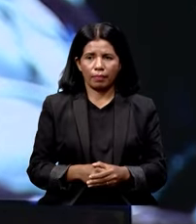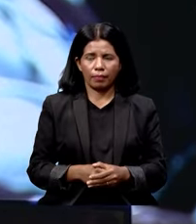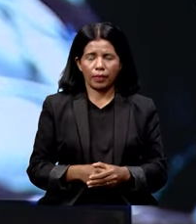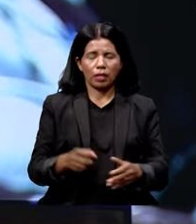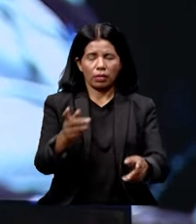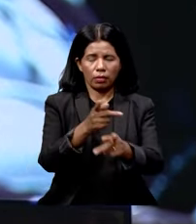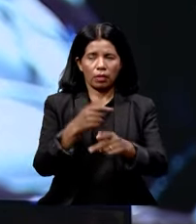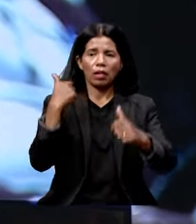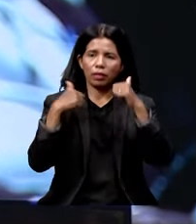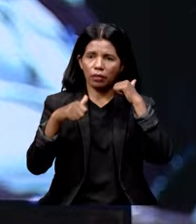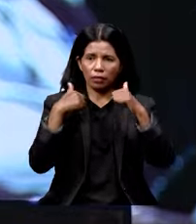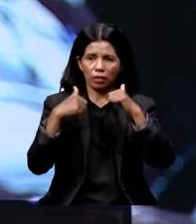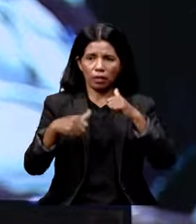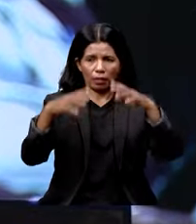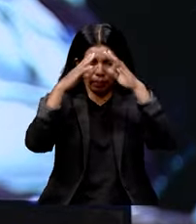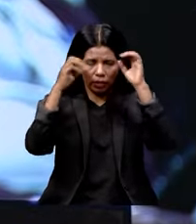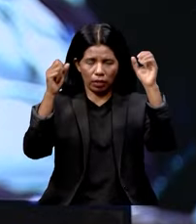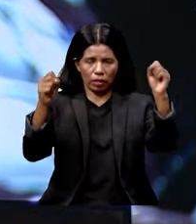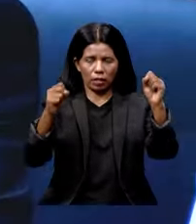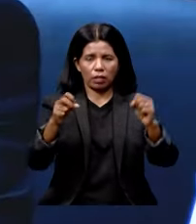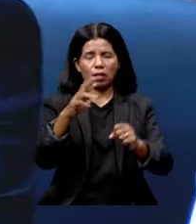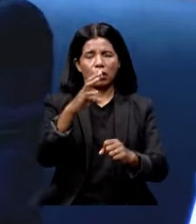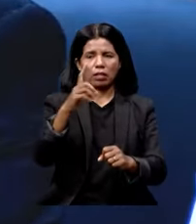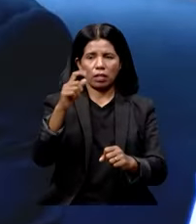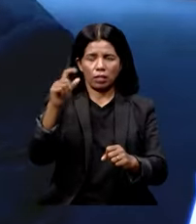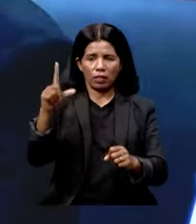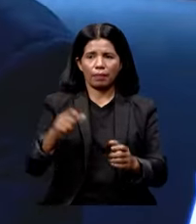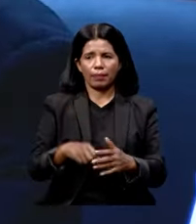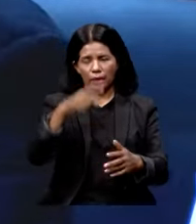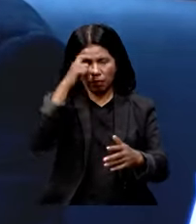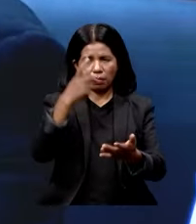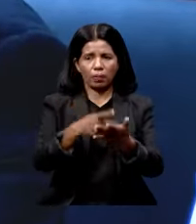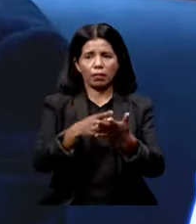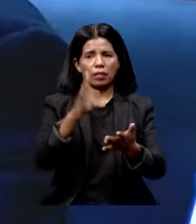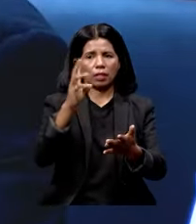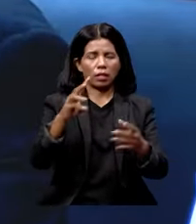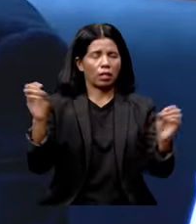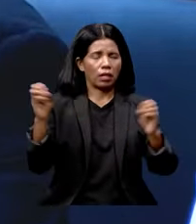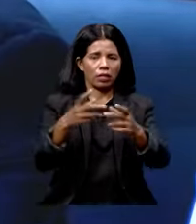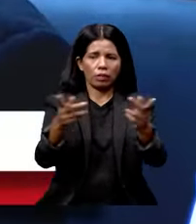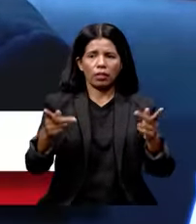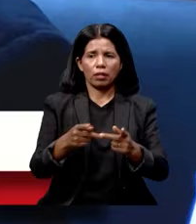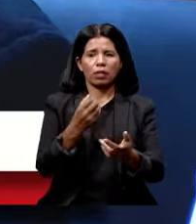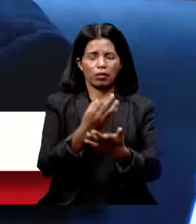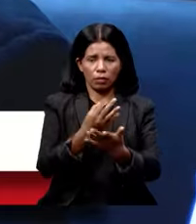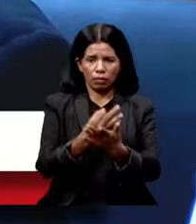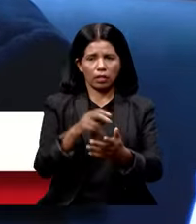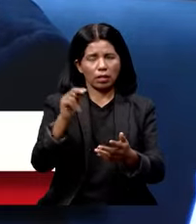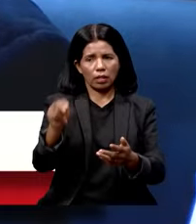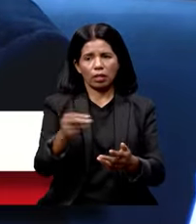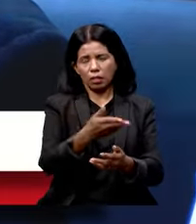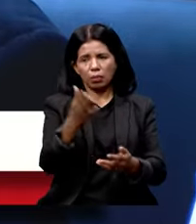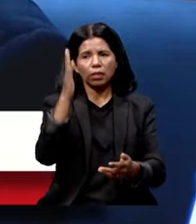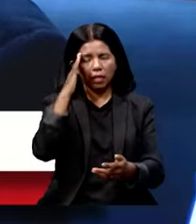assegura atividade presidência da república nian tamba sama hodi proposta nem ne la iha fatin orçamento ne e te bot ser atu